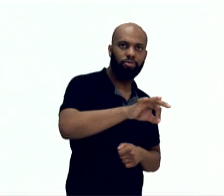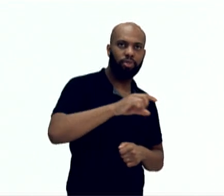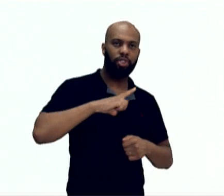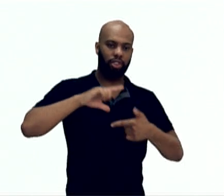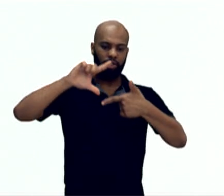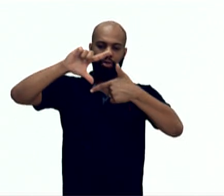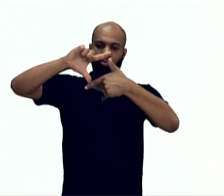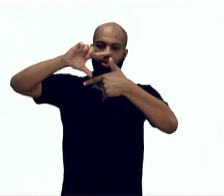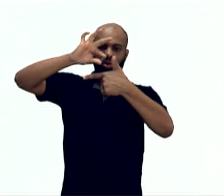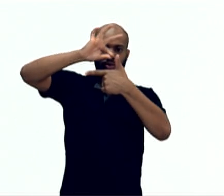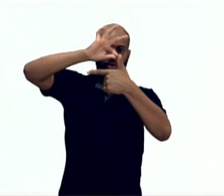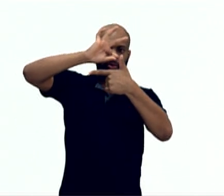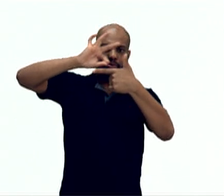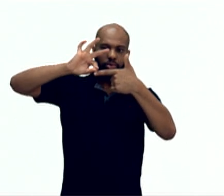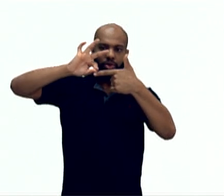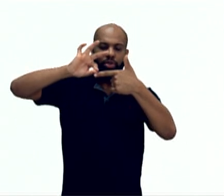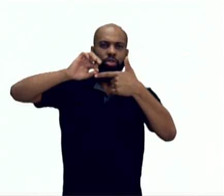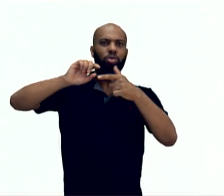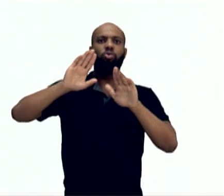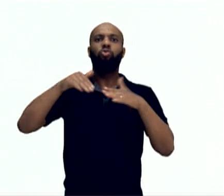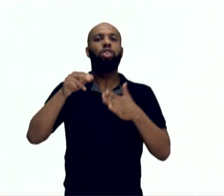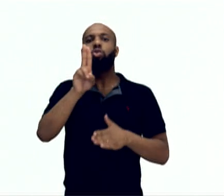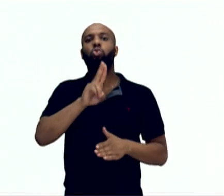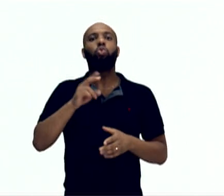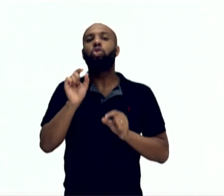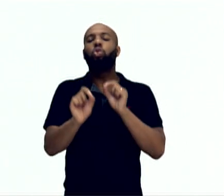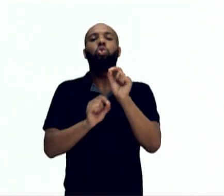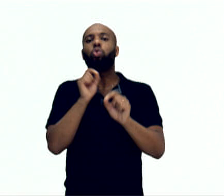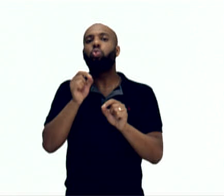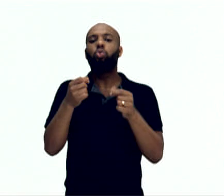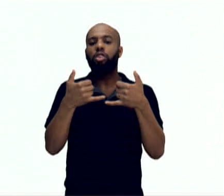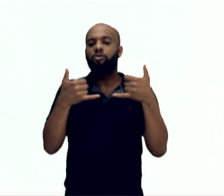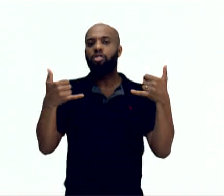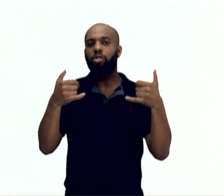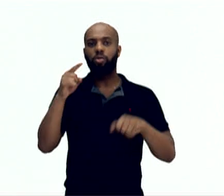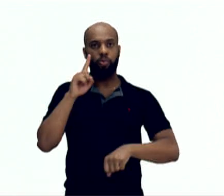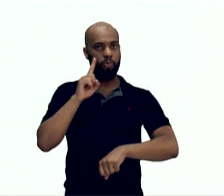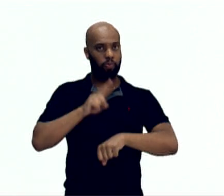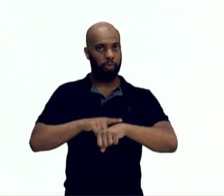quanto de fio ele vai usar? Vamos lá? Tempo para pensar.